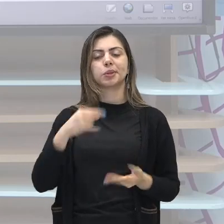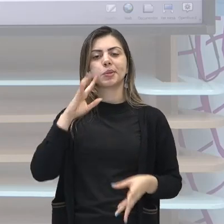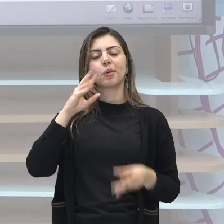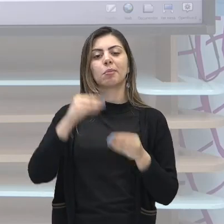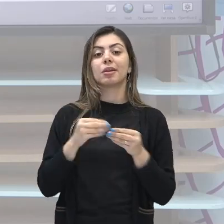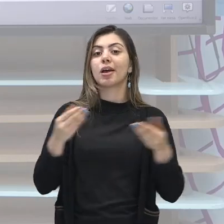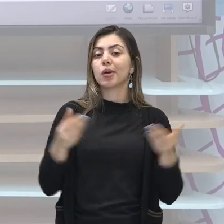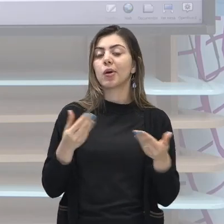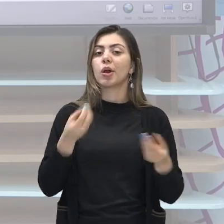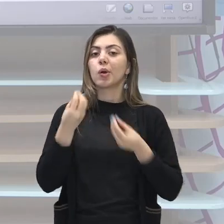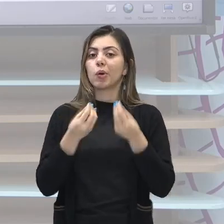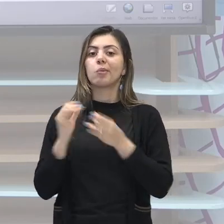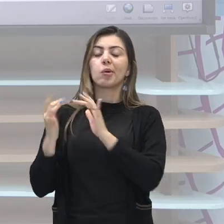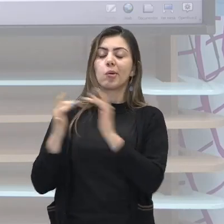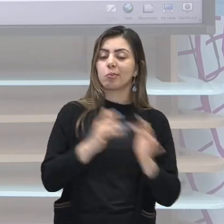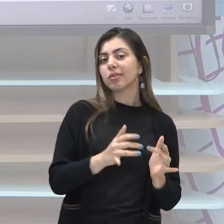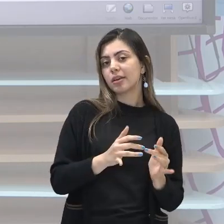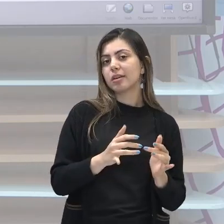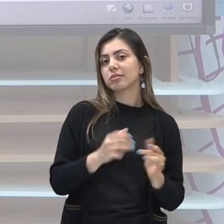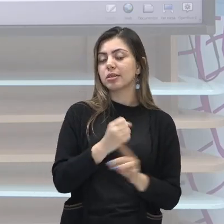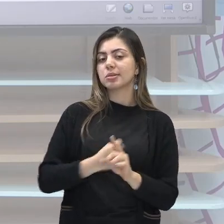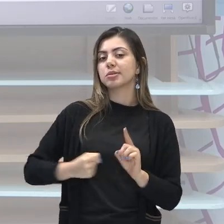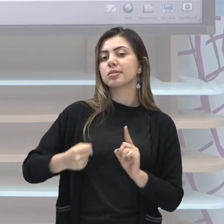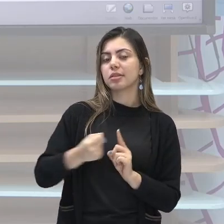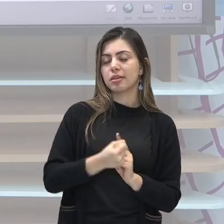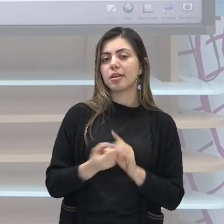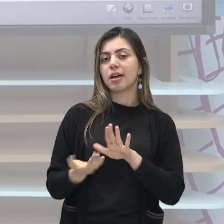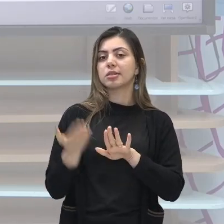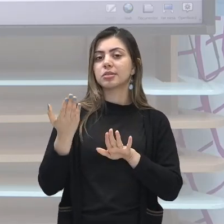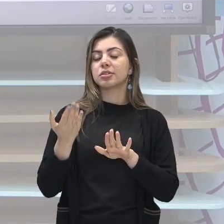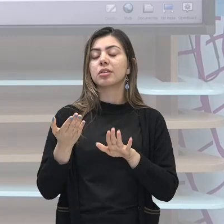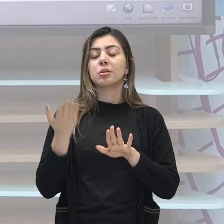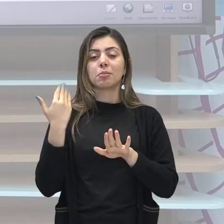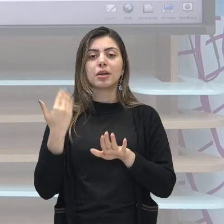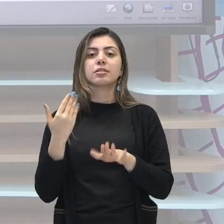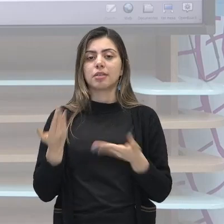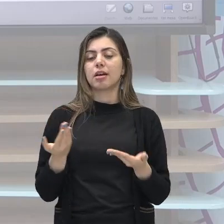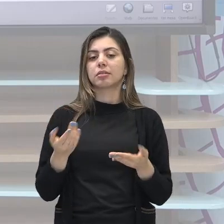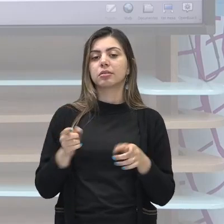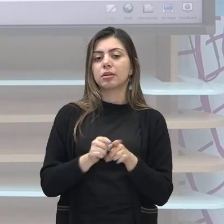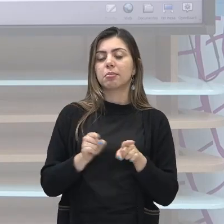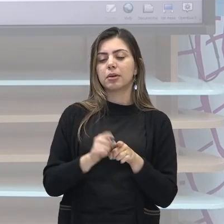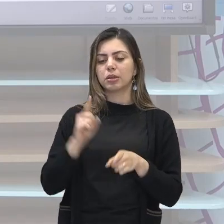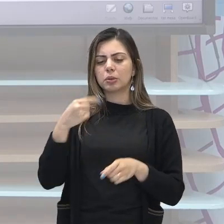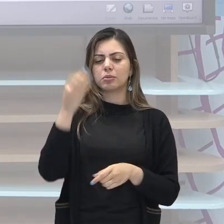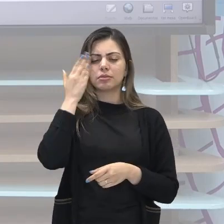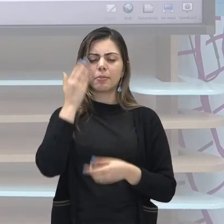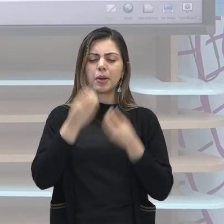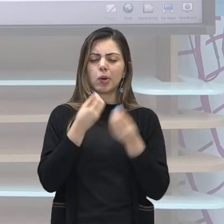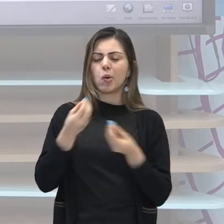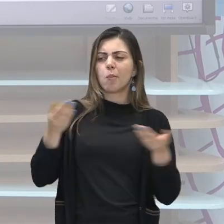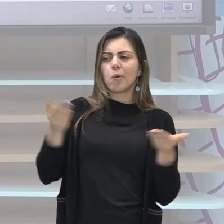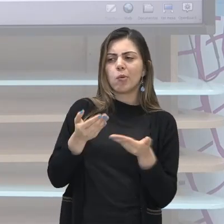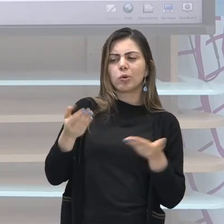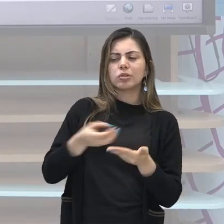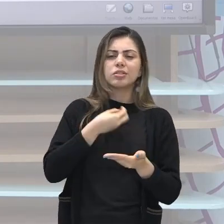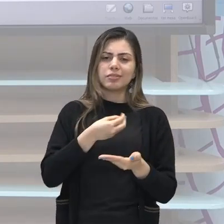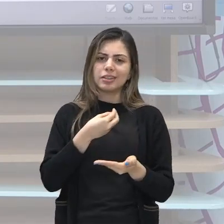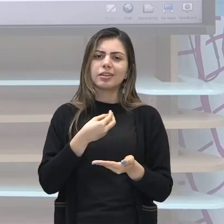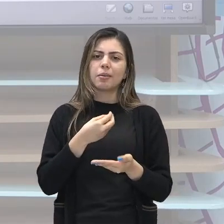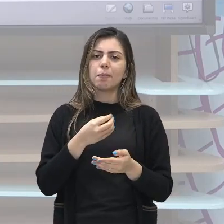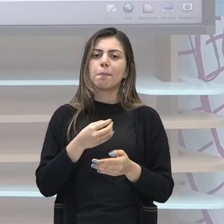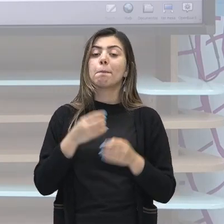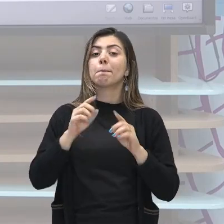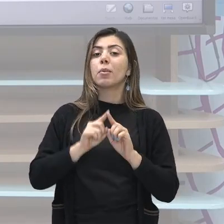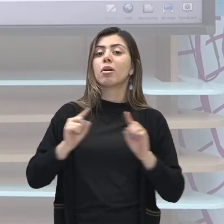nosso contexto, para compreendermos onde vivemos e que possamos questionar, é